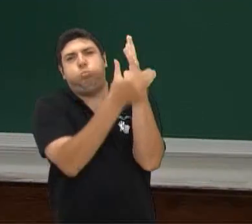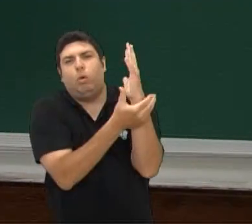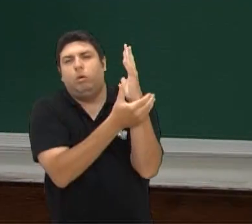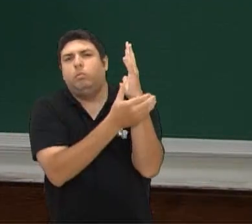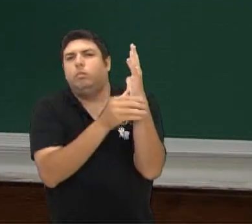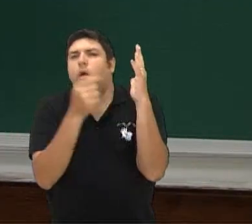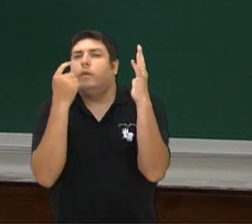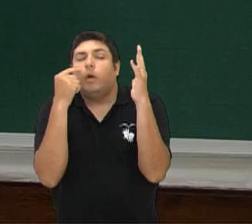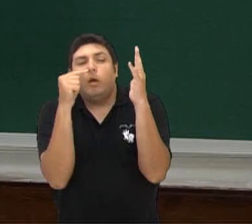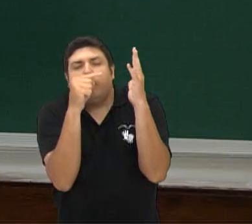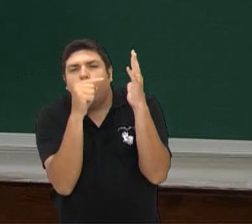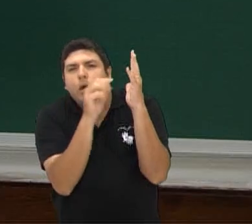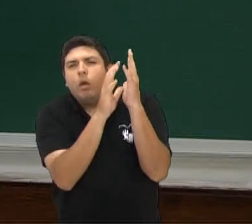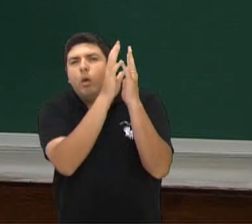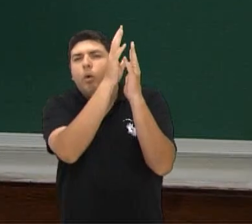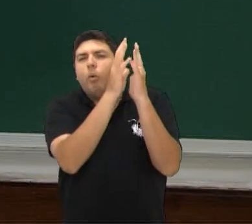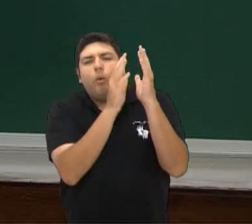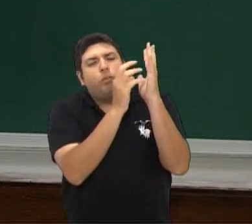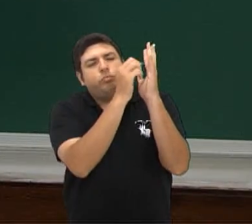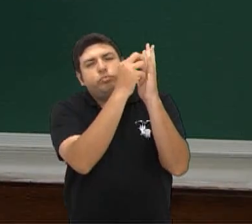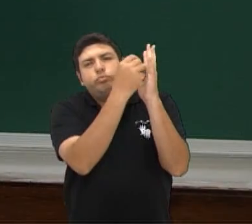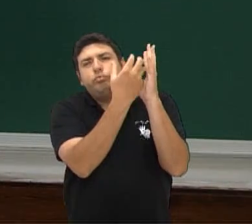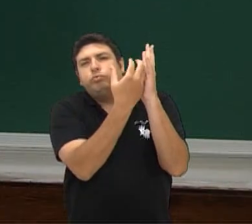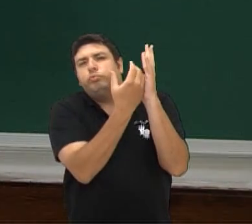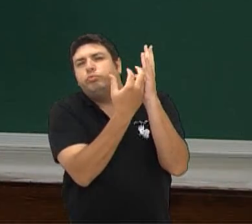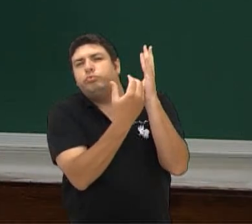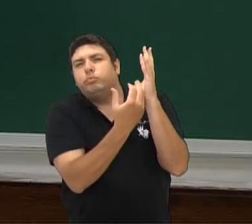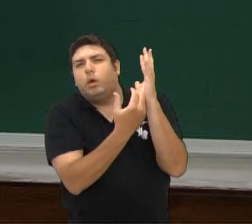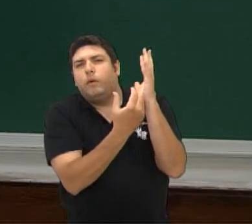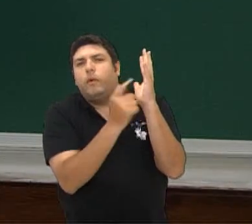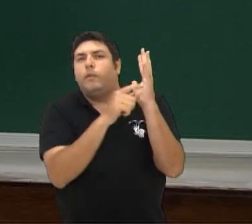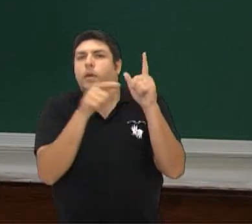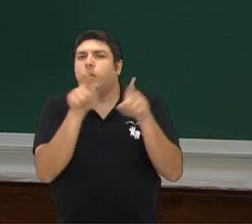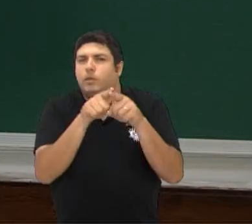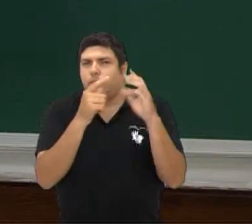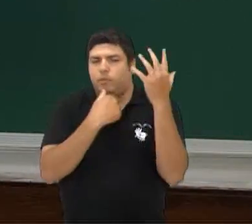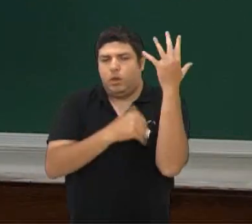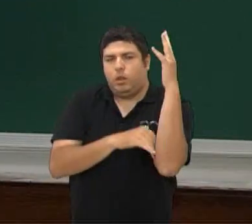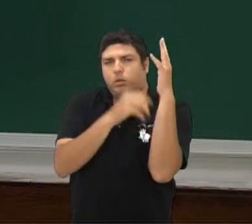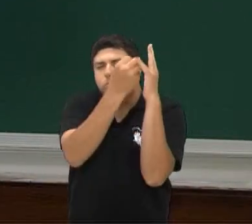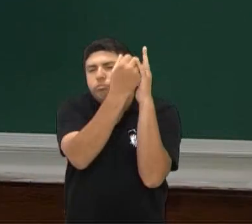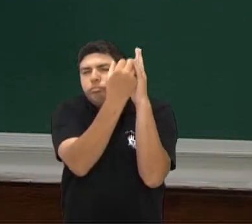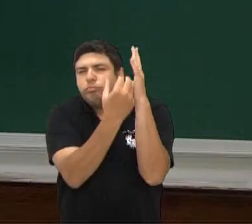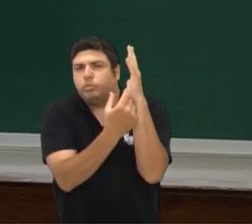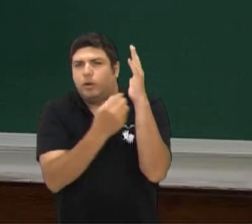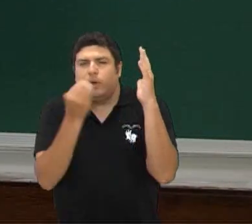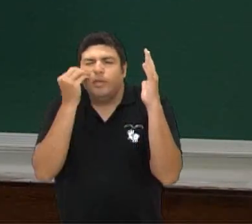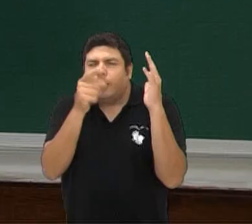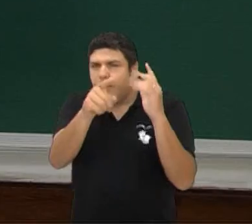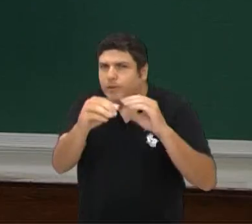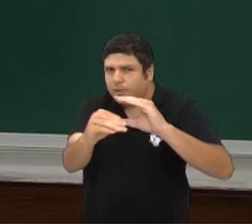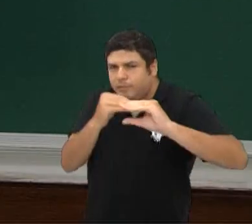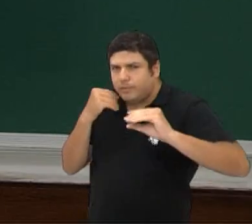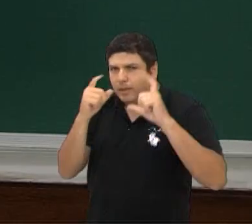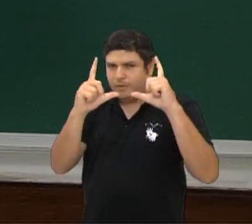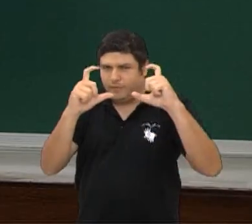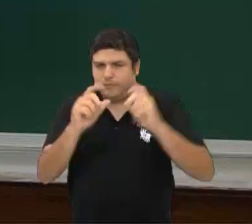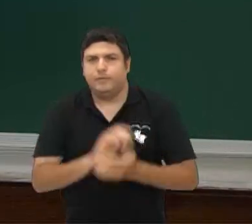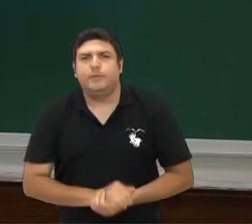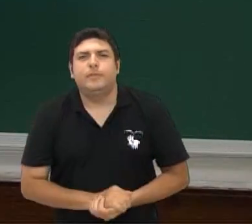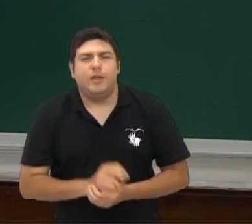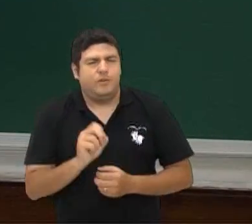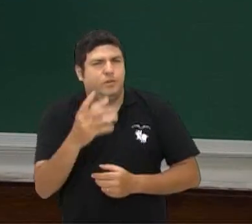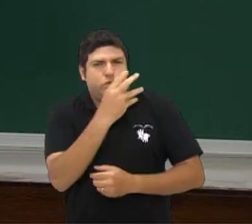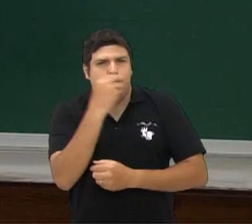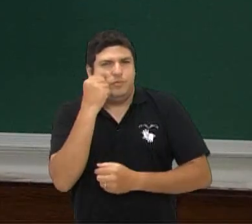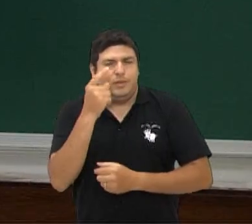vai formar gotículas, porque ela está transpirando. Então ela também perde água por transpiração. Tente fazer isso em casa e mande foto para eu ver depois, tá? Vou